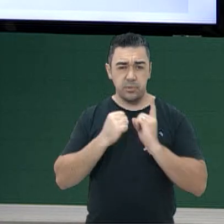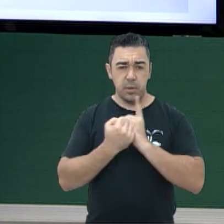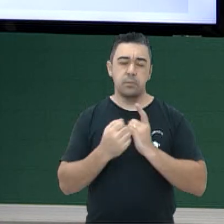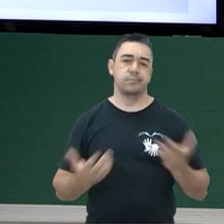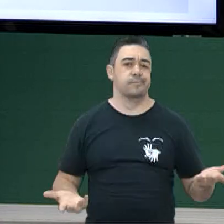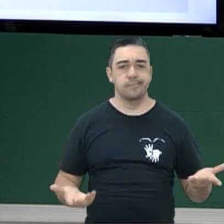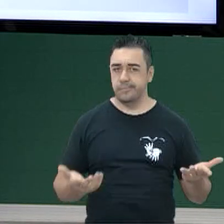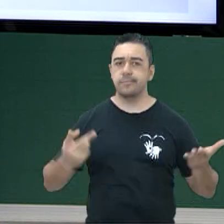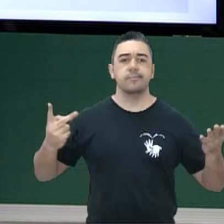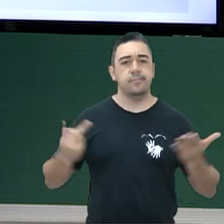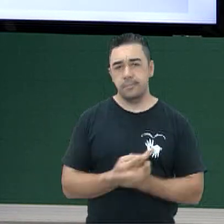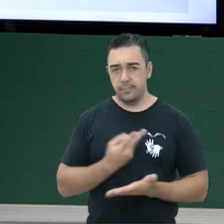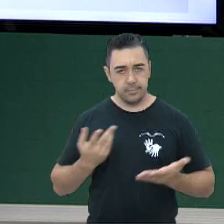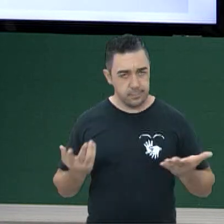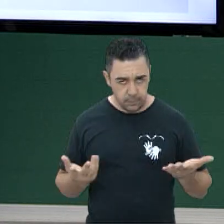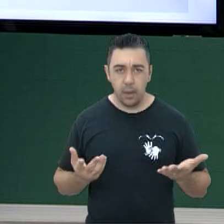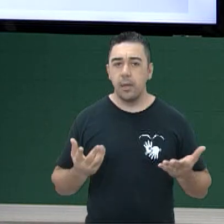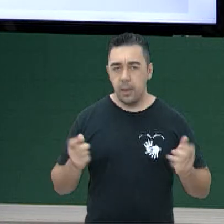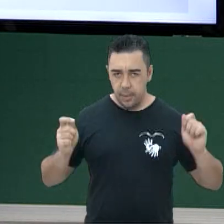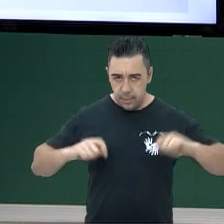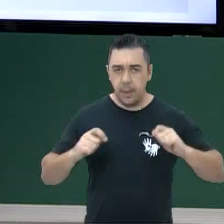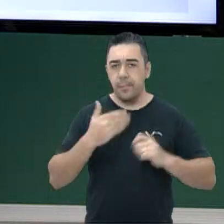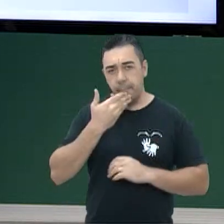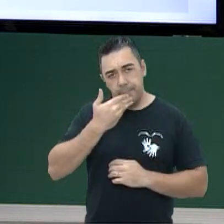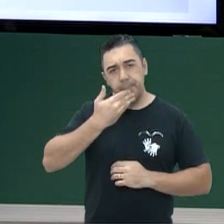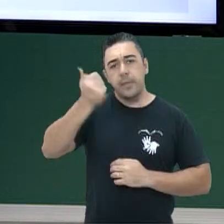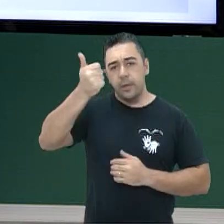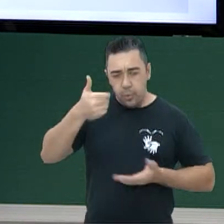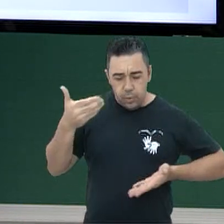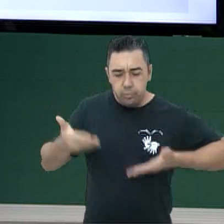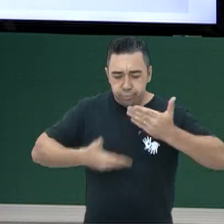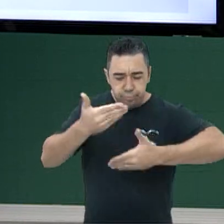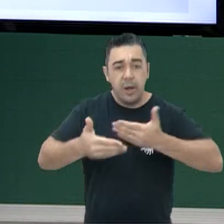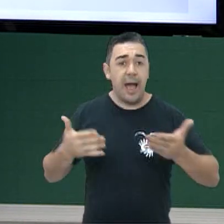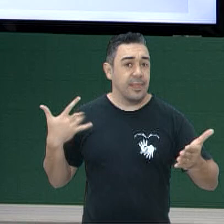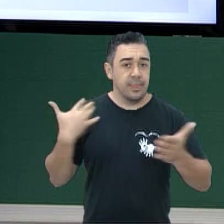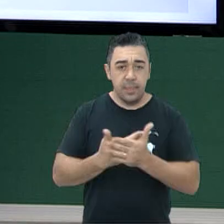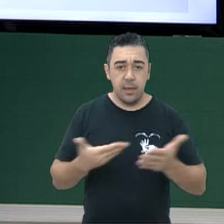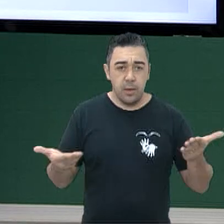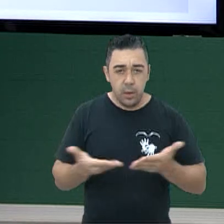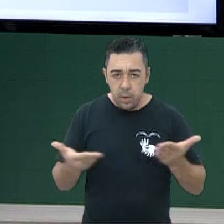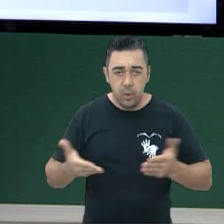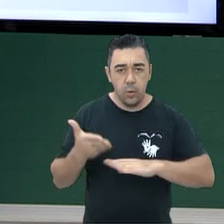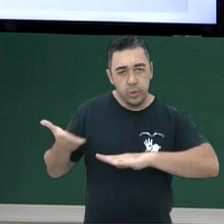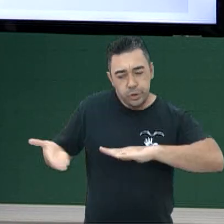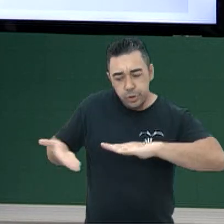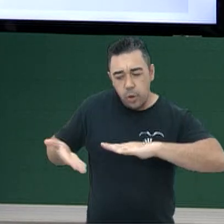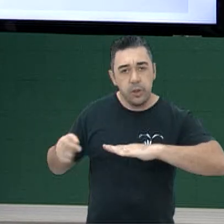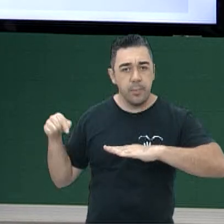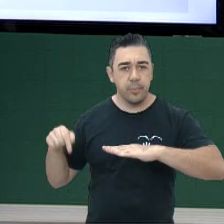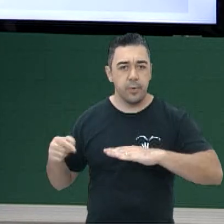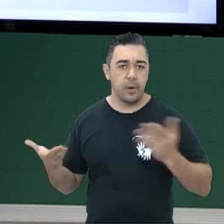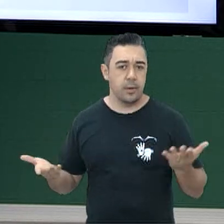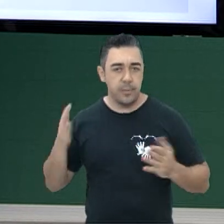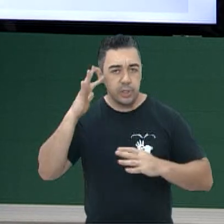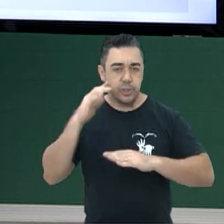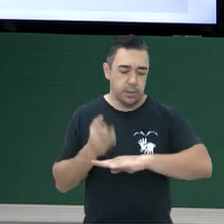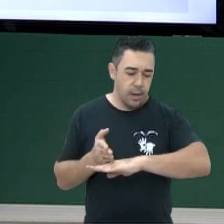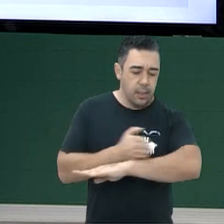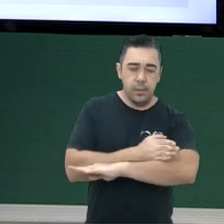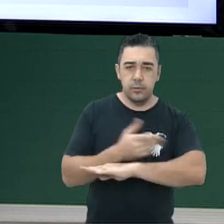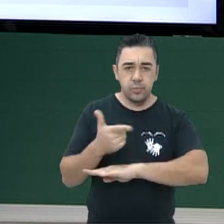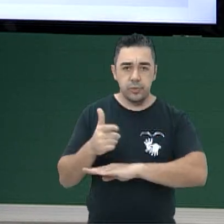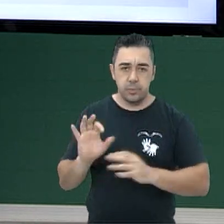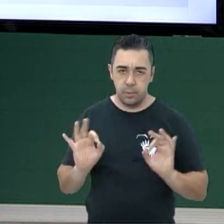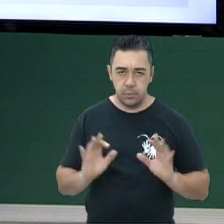medieval? Totalmente infundada, né? Trouxe todos os benefícios até para nossa idade contemporânea. Imagine se não fossem as universidades, tá?